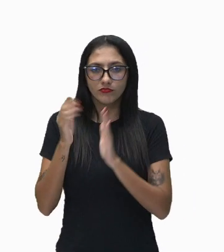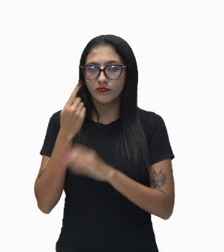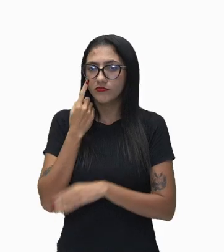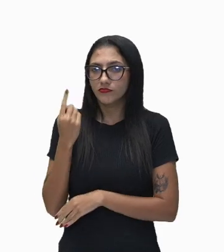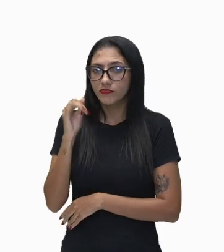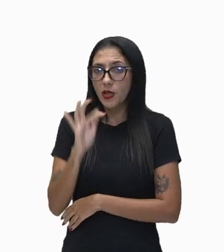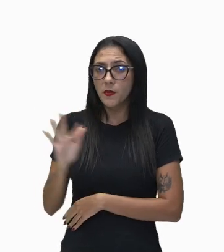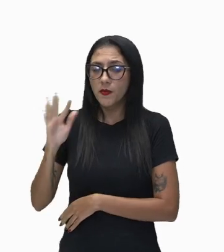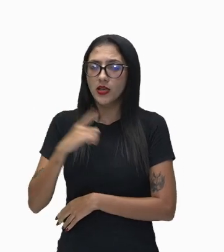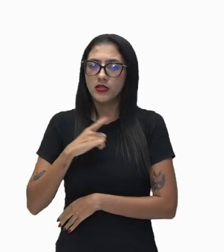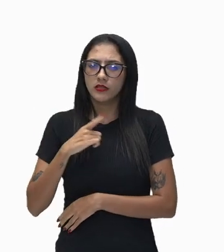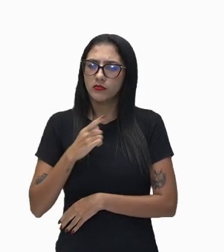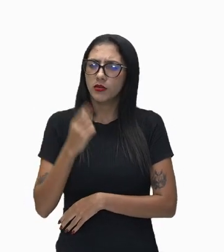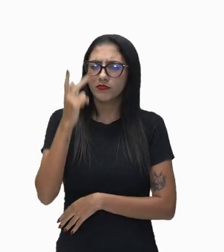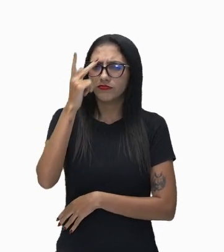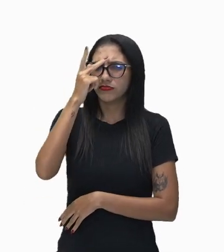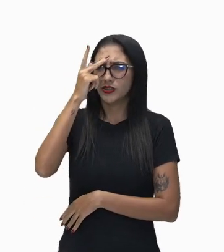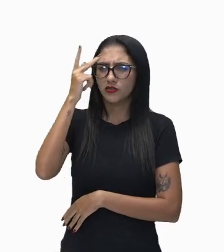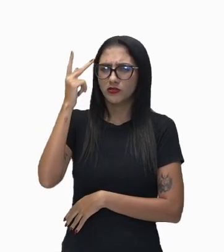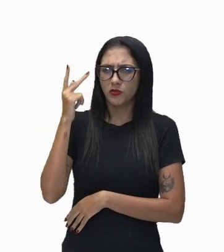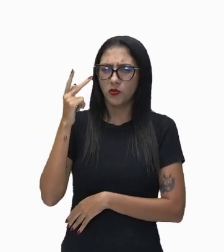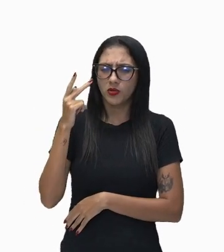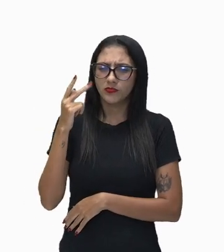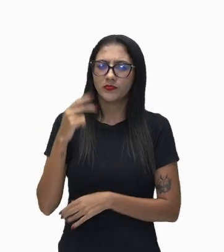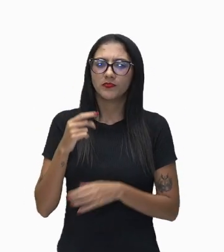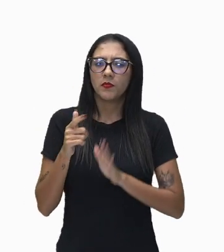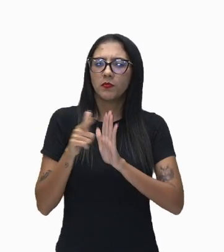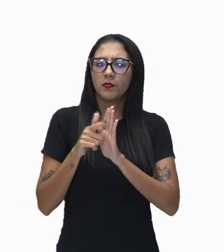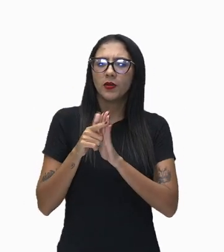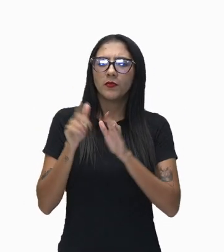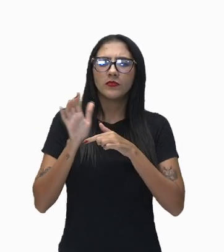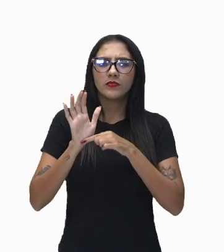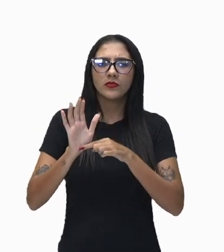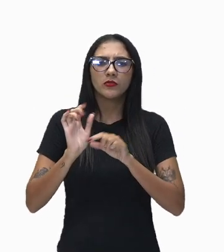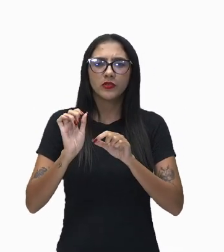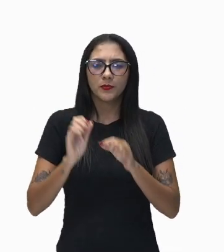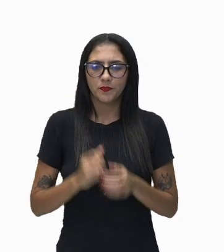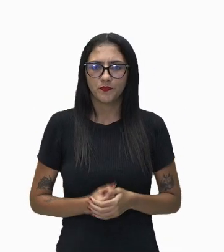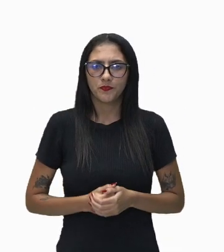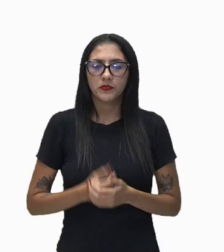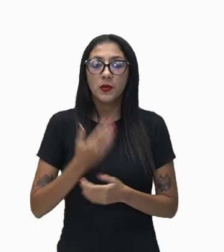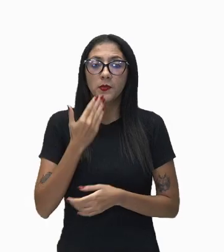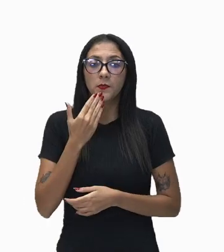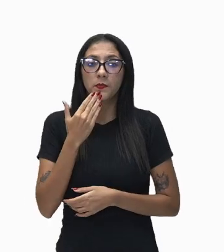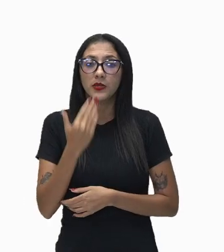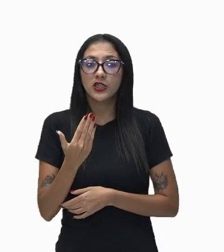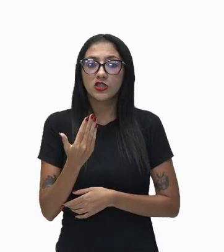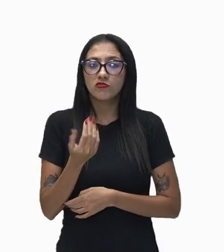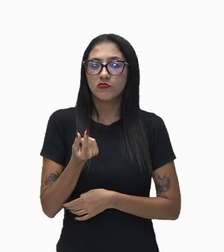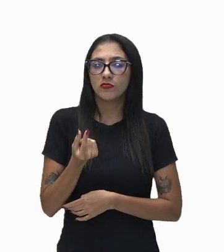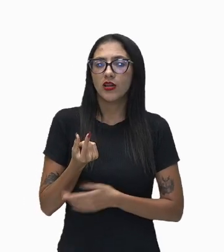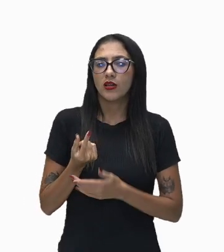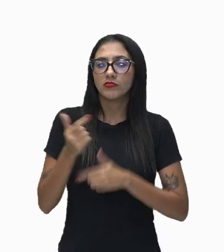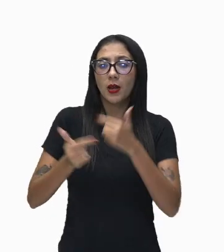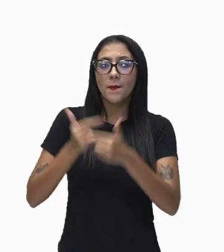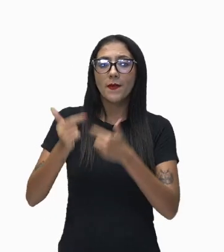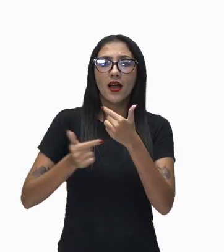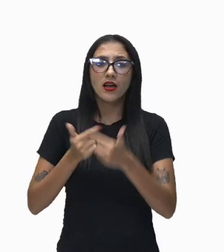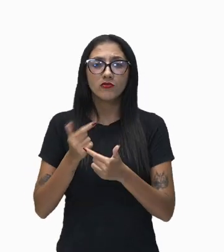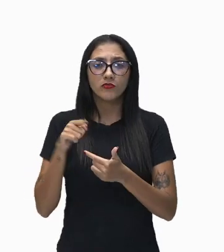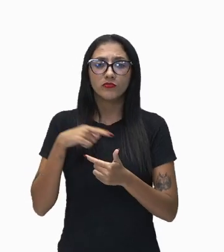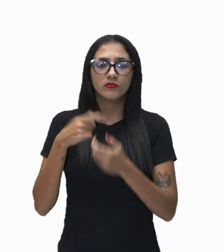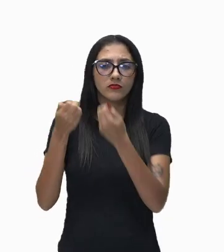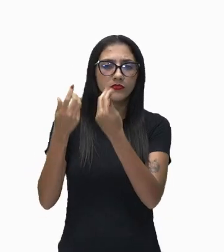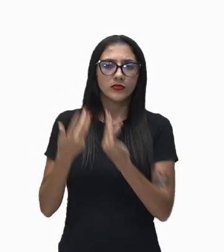uma placa, né, com um cartaz nas suas costas. Atrás de quê? De emprego. Ele diz que está há 3